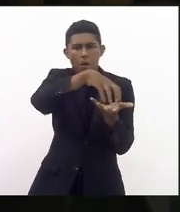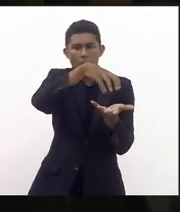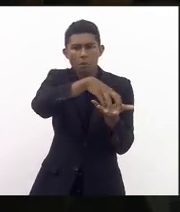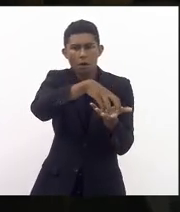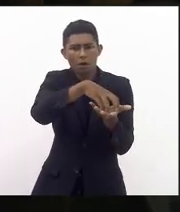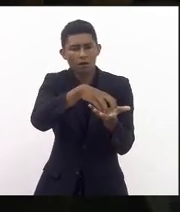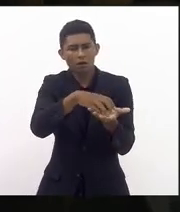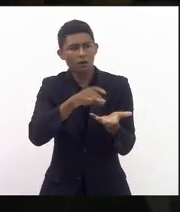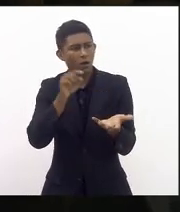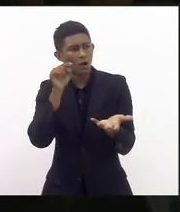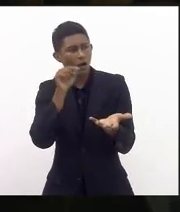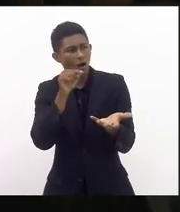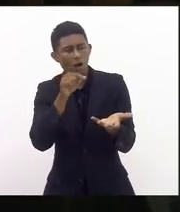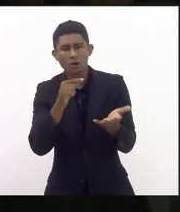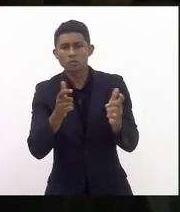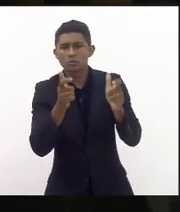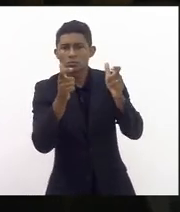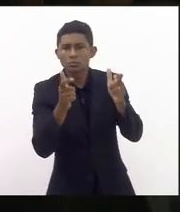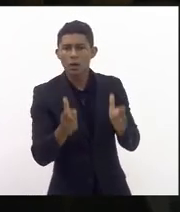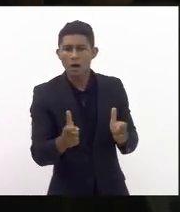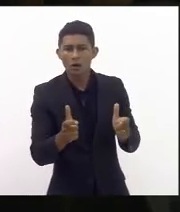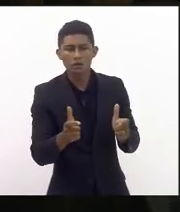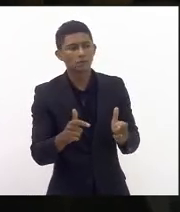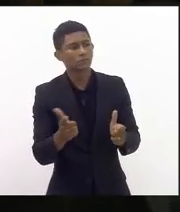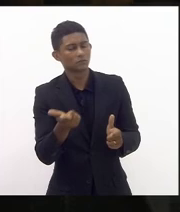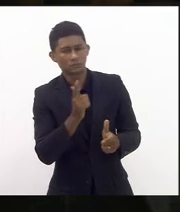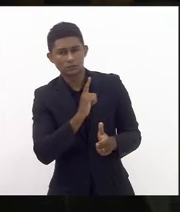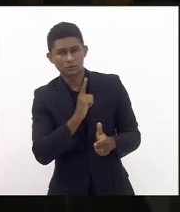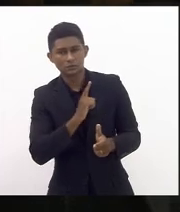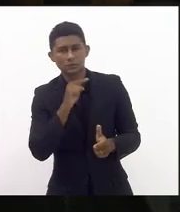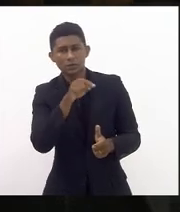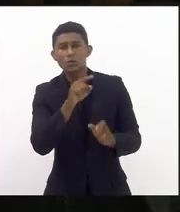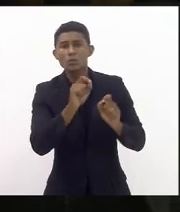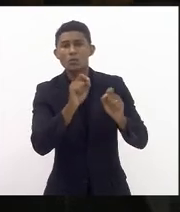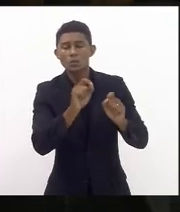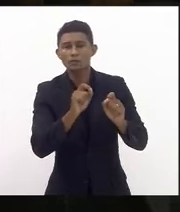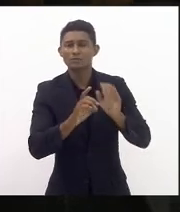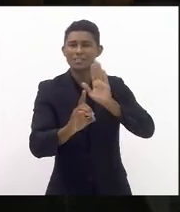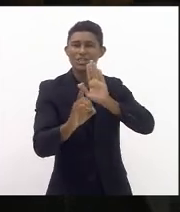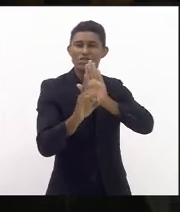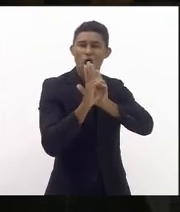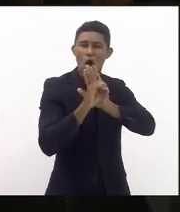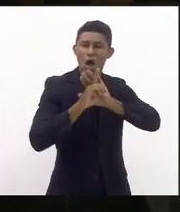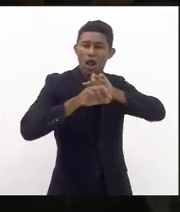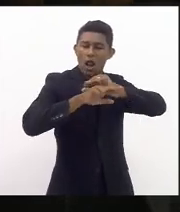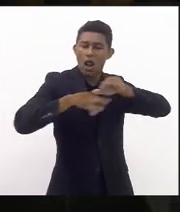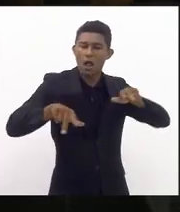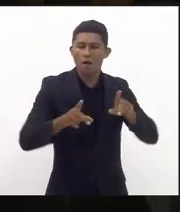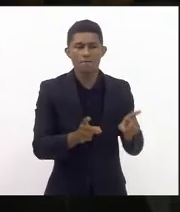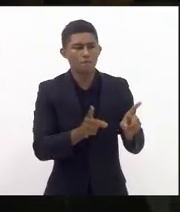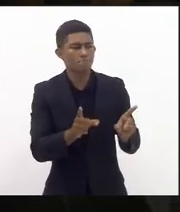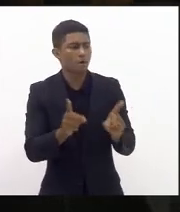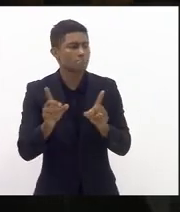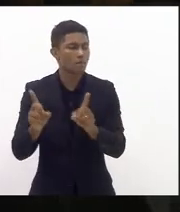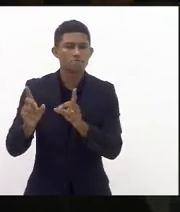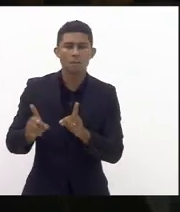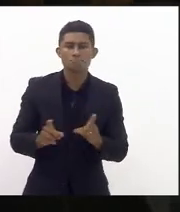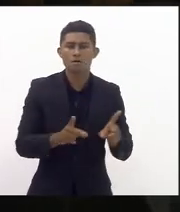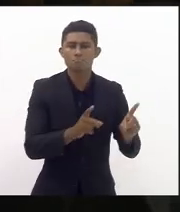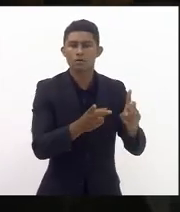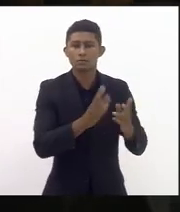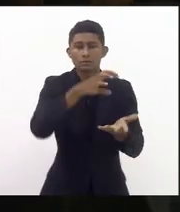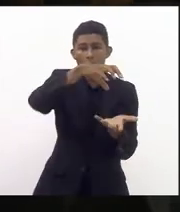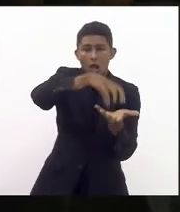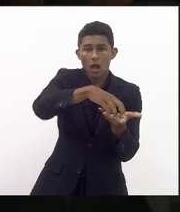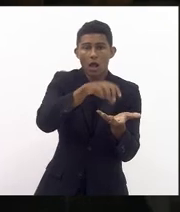ponto privilegiado, está instalada lá a venda de drogas. Na plataforma, em plena